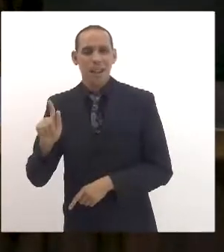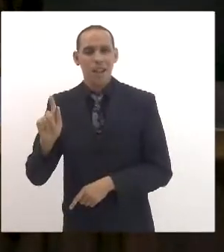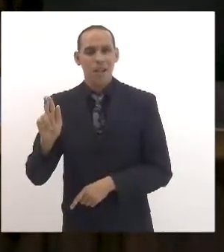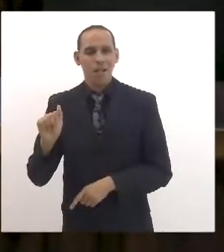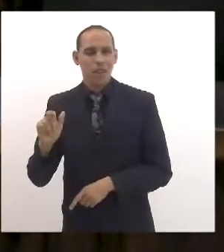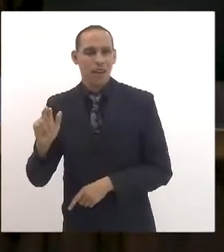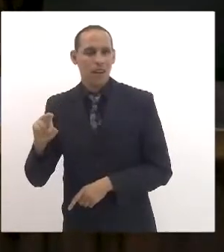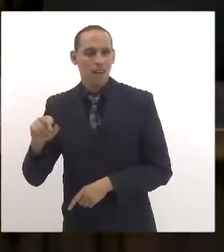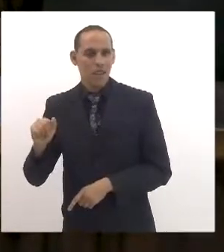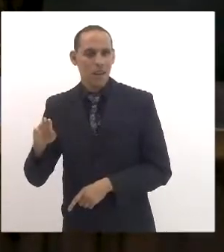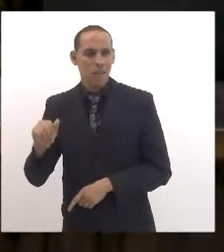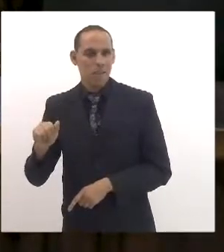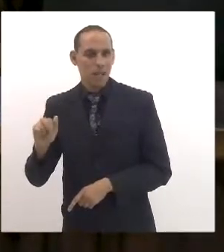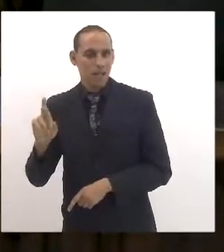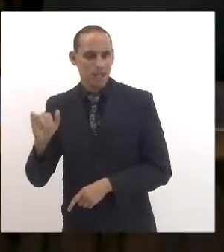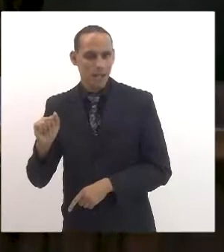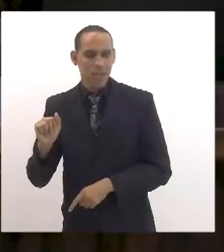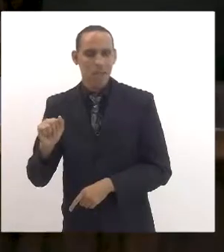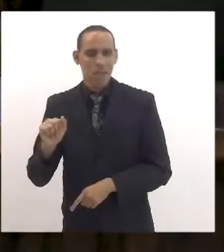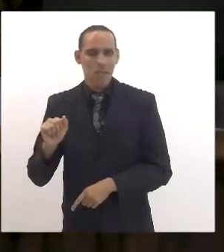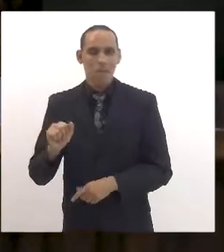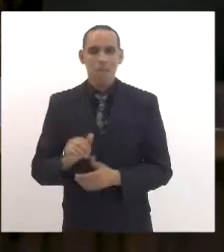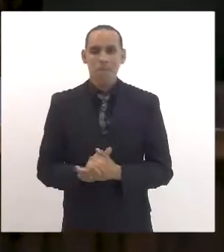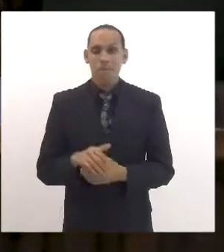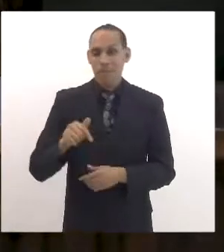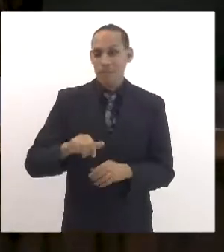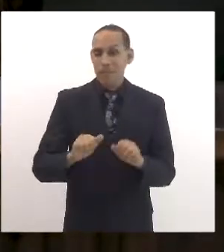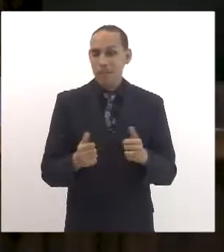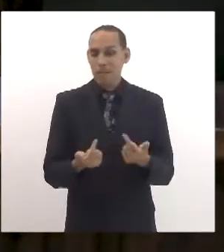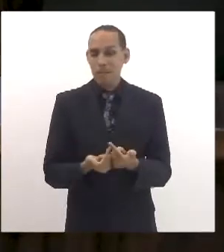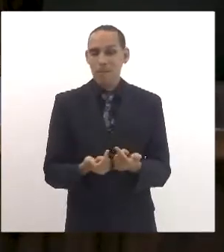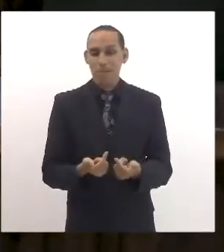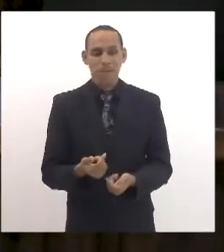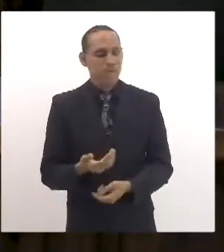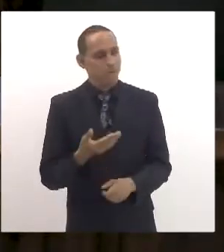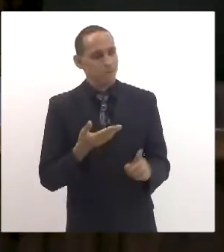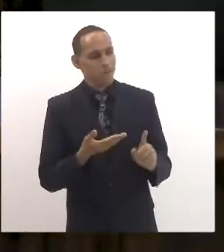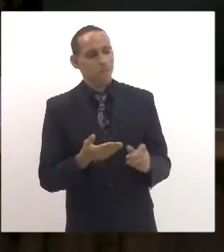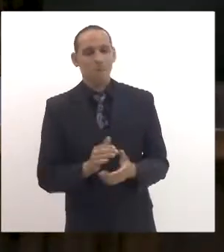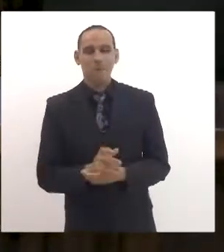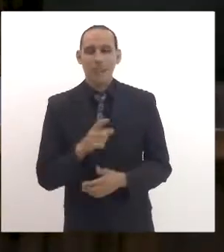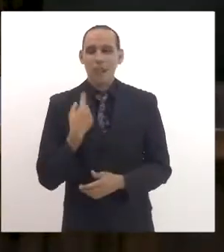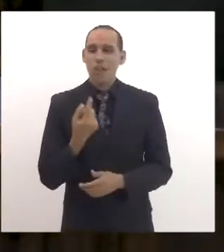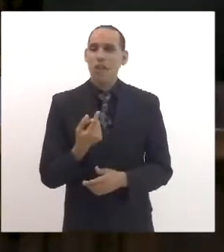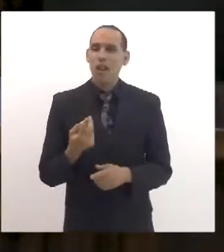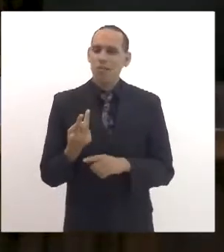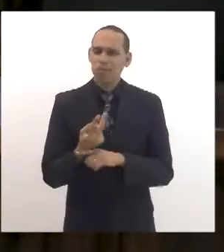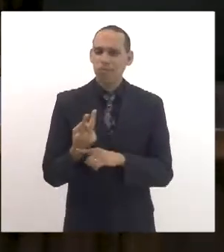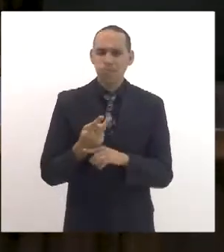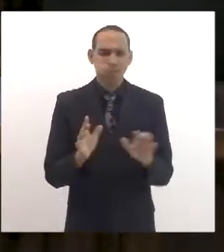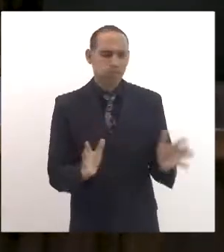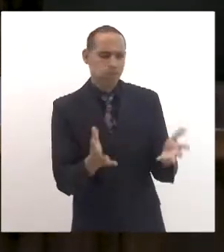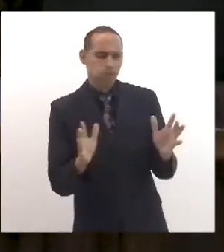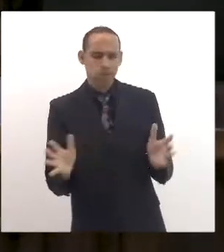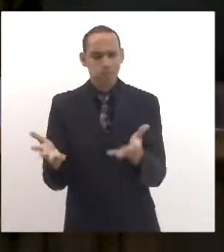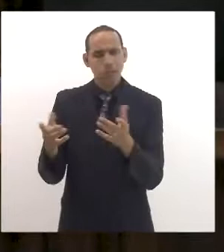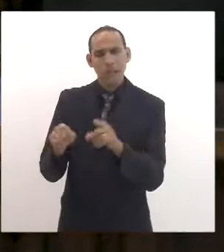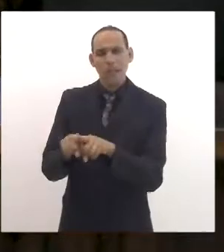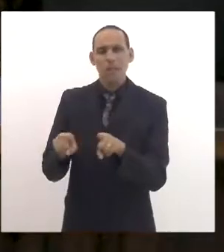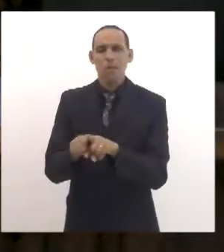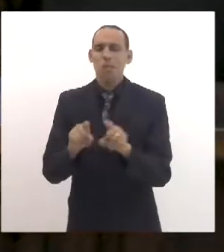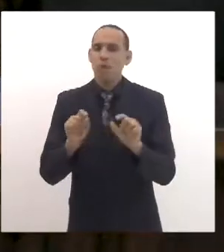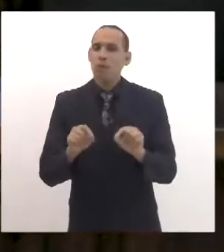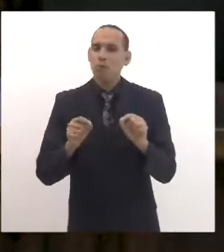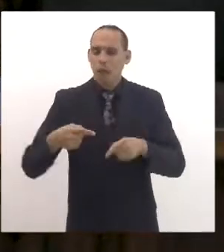Janeiro. Aqui na Assembleia, meu caro Heitor, Manuel Heitor, temos buscado também fomentar o debate em prol